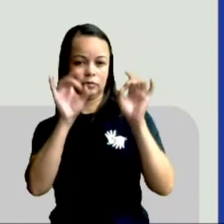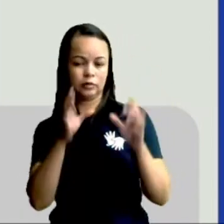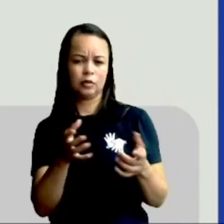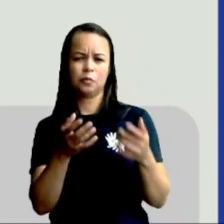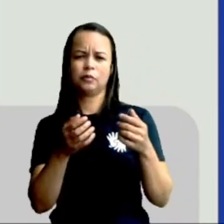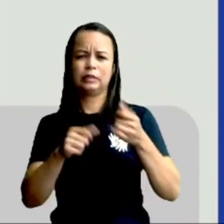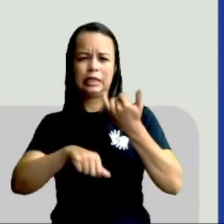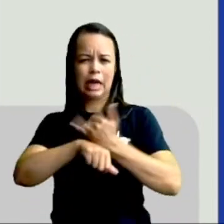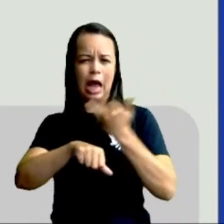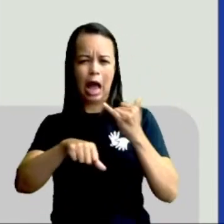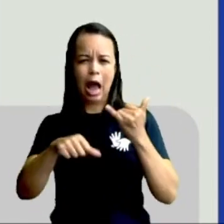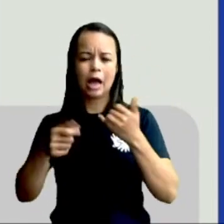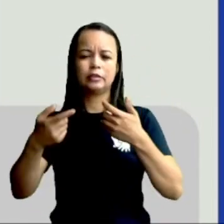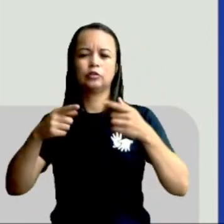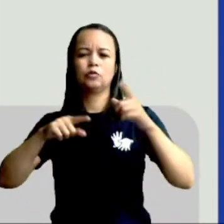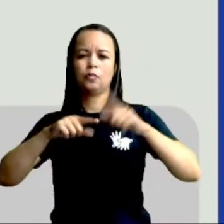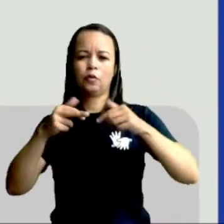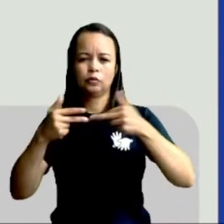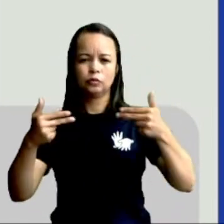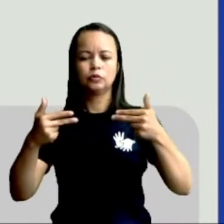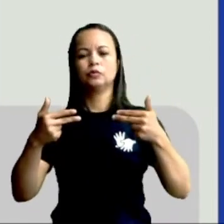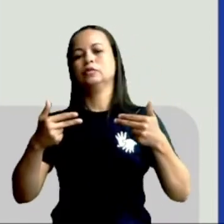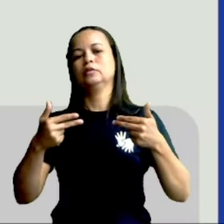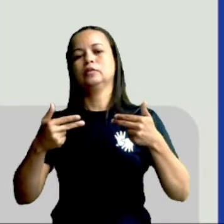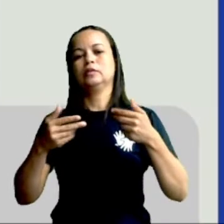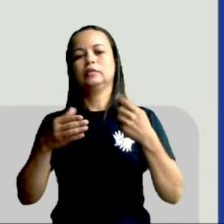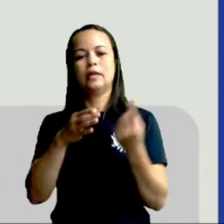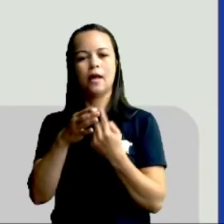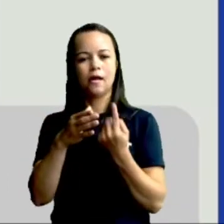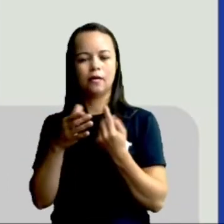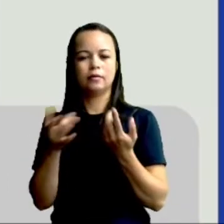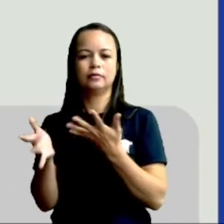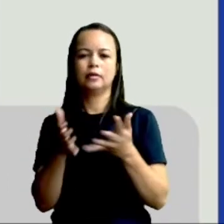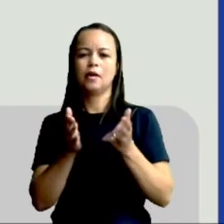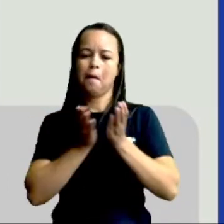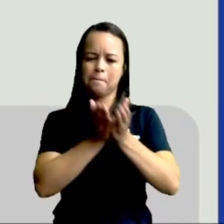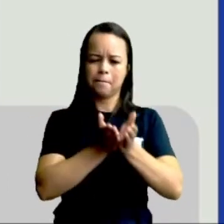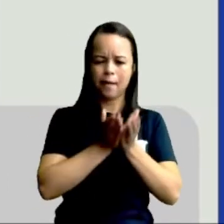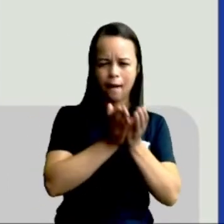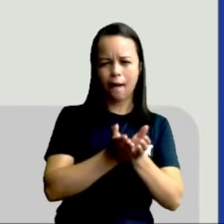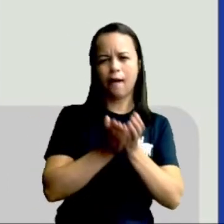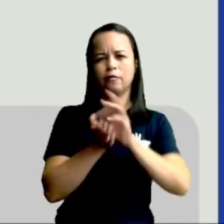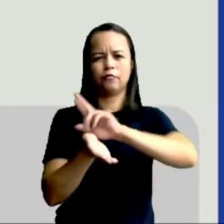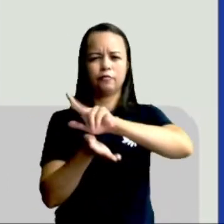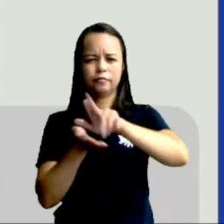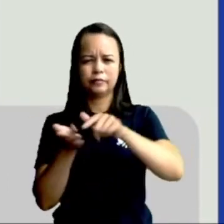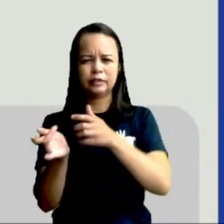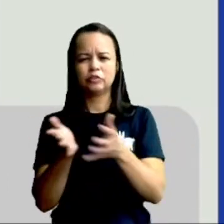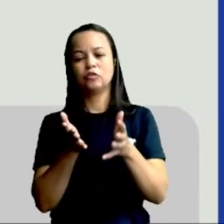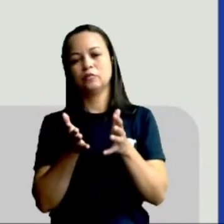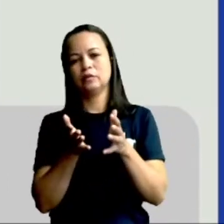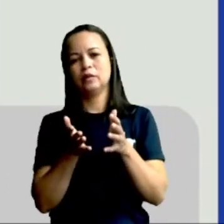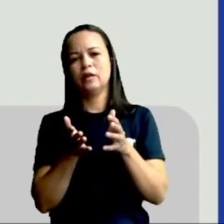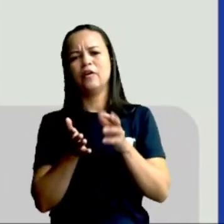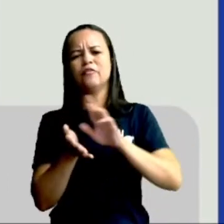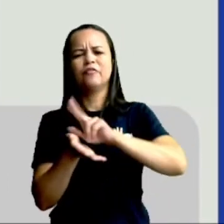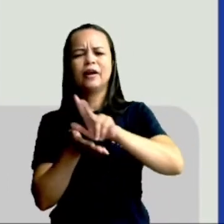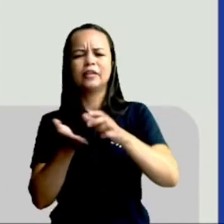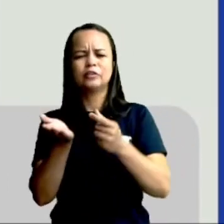produtos eletrônicos, equipamentos para irrigação, barcos, chips, softwares, baterias e